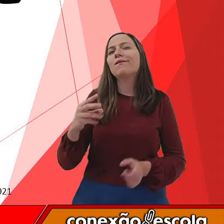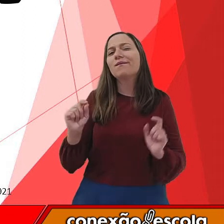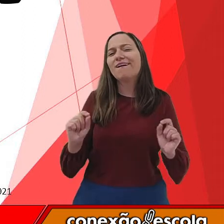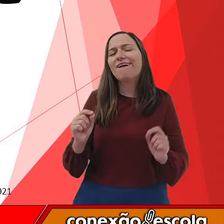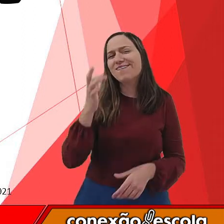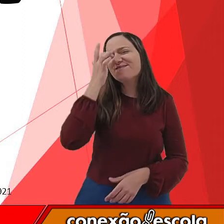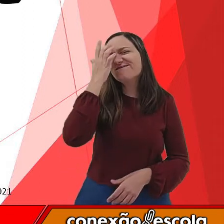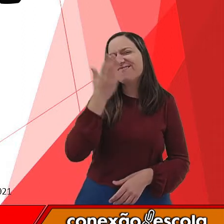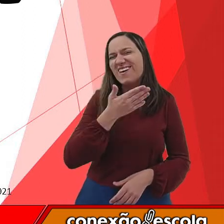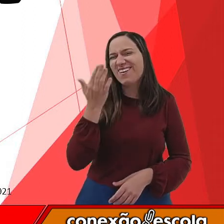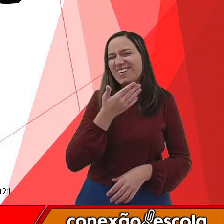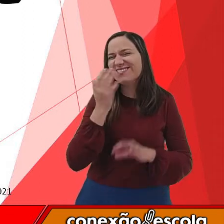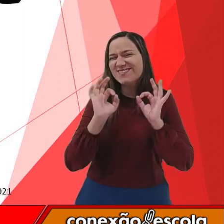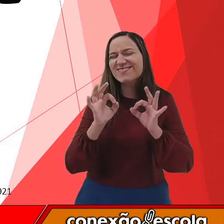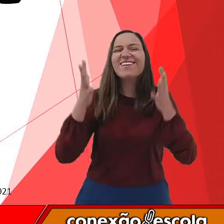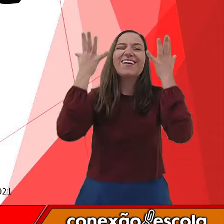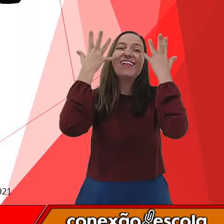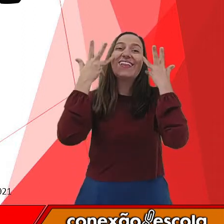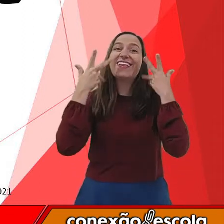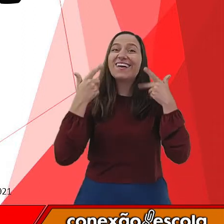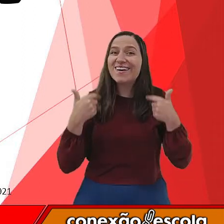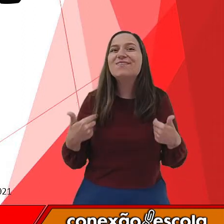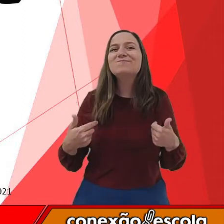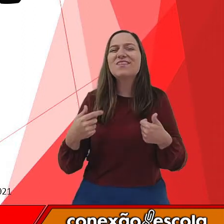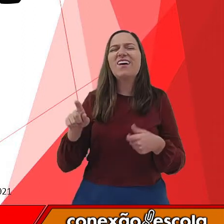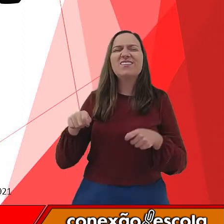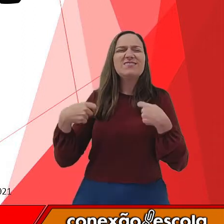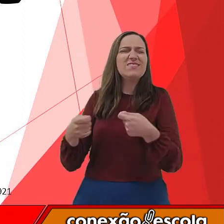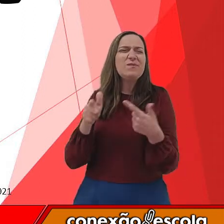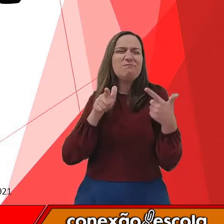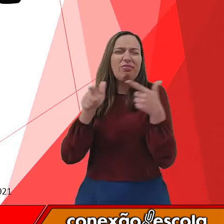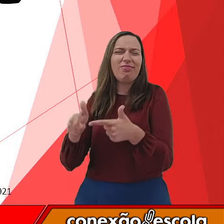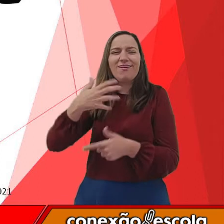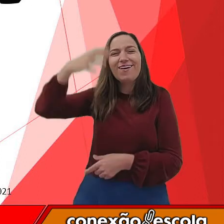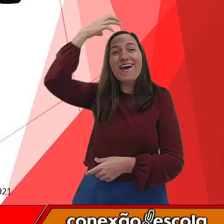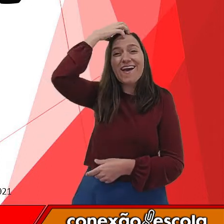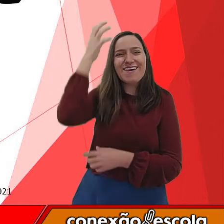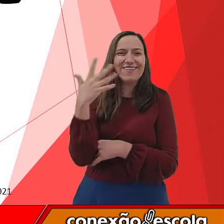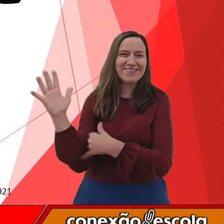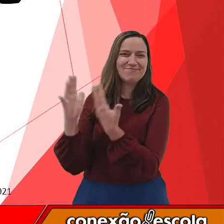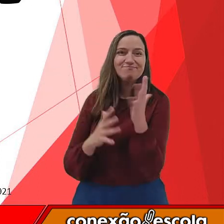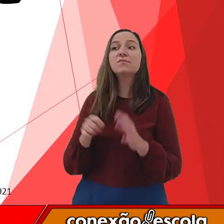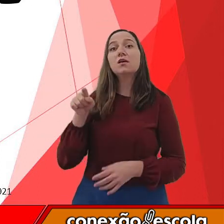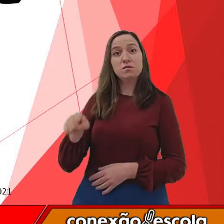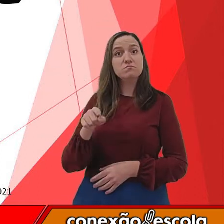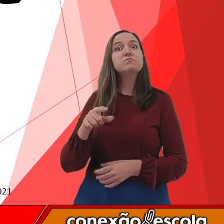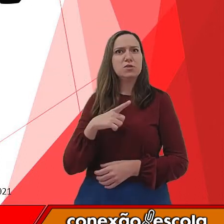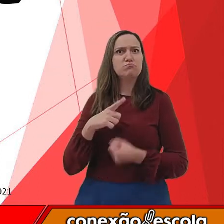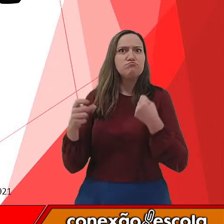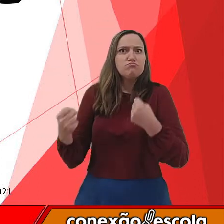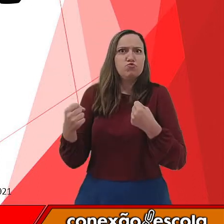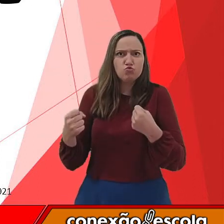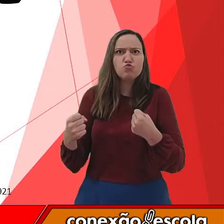Esse está muito fácil. É um leão, conhecido como o rei da selva. Ele é um animal de grande porte. Eles